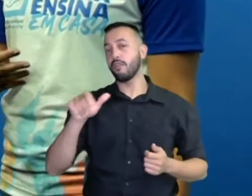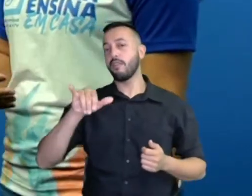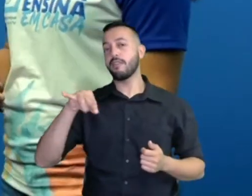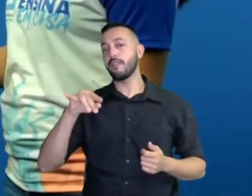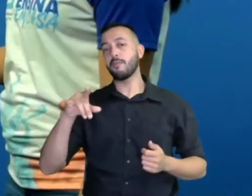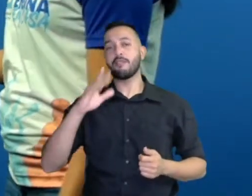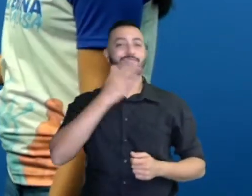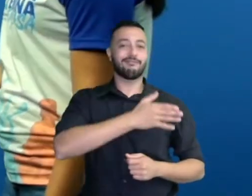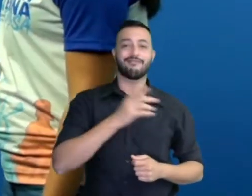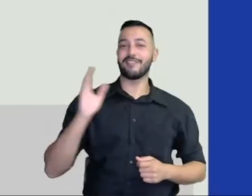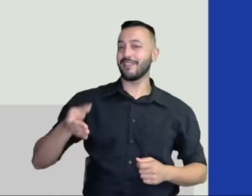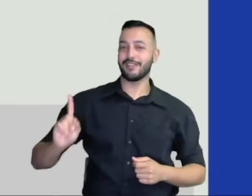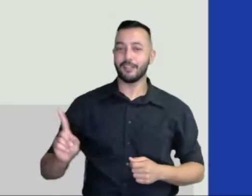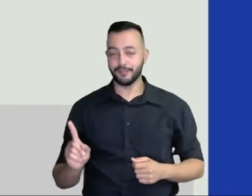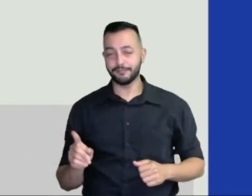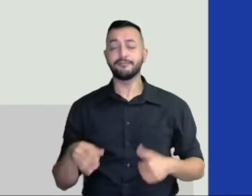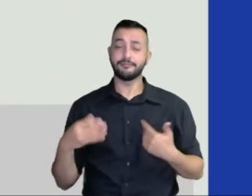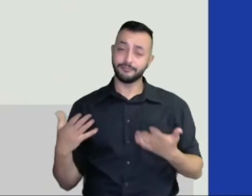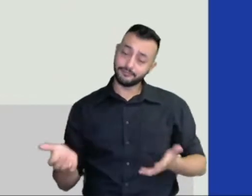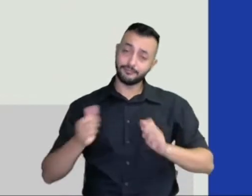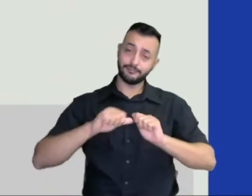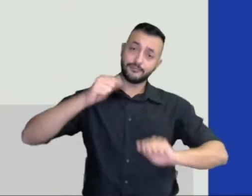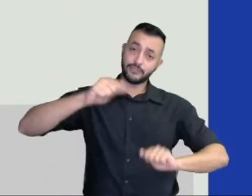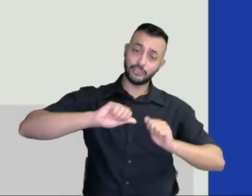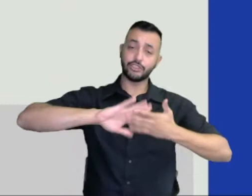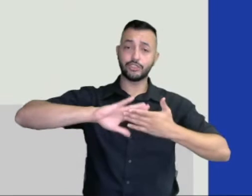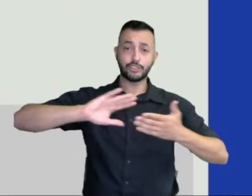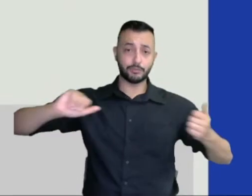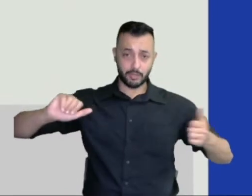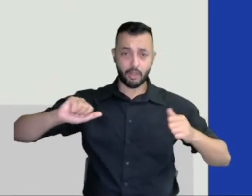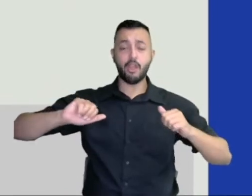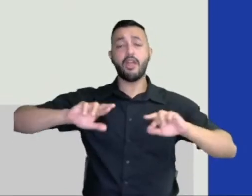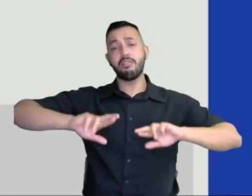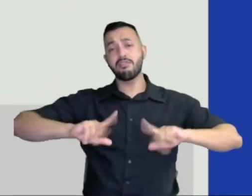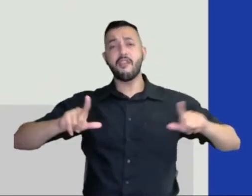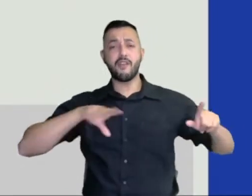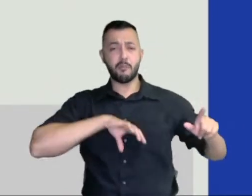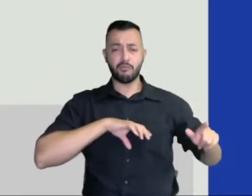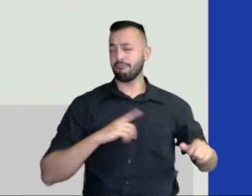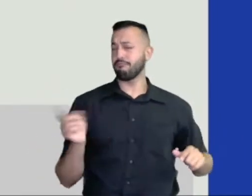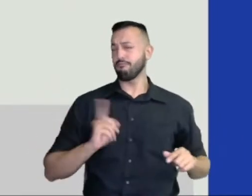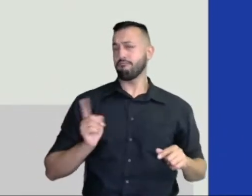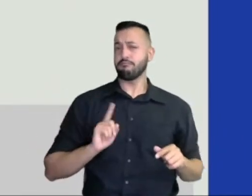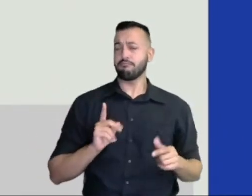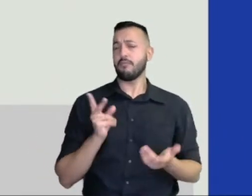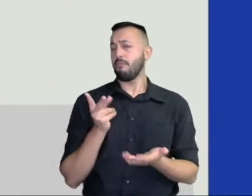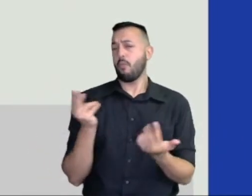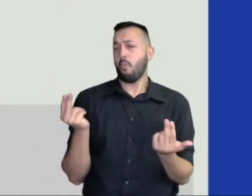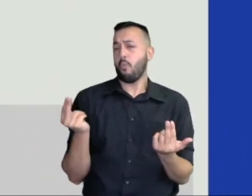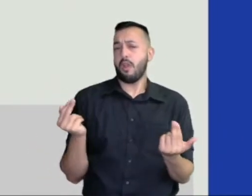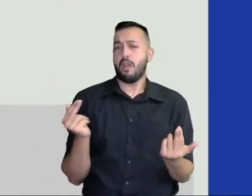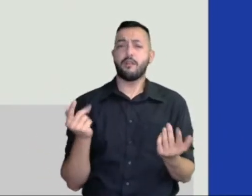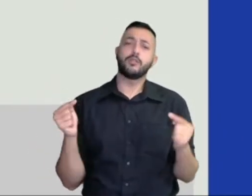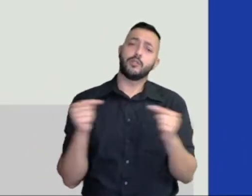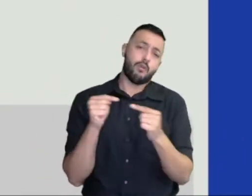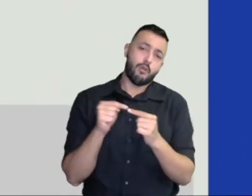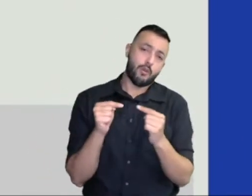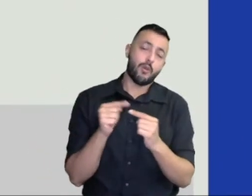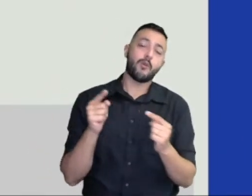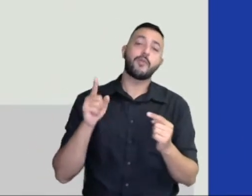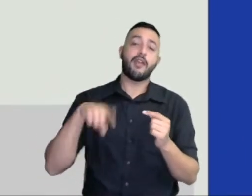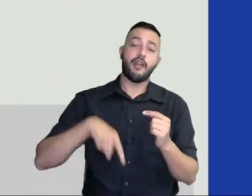Os artigos em espanhol não se diferenciam muito do uso em português. São utilizados para estabelecer